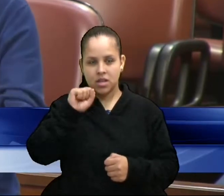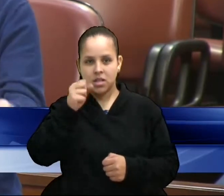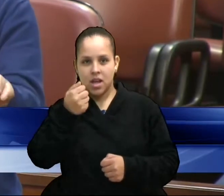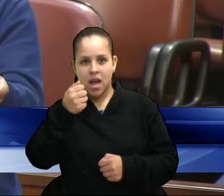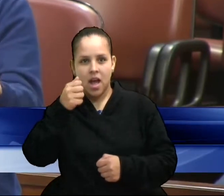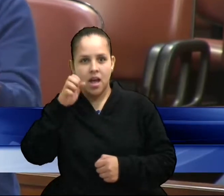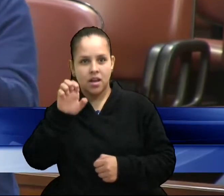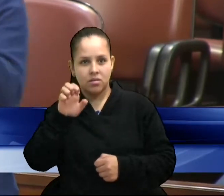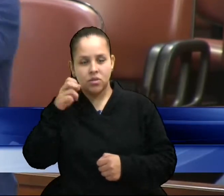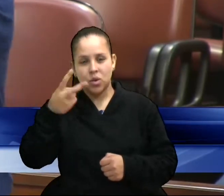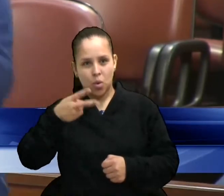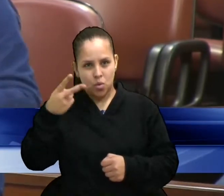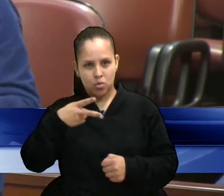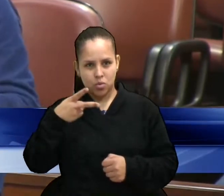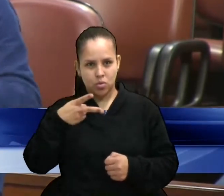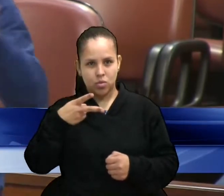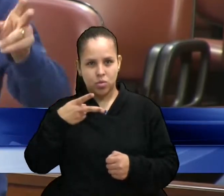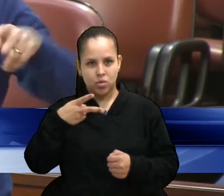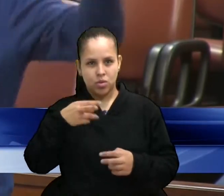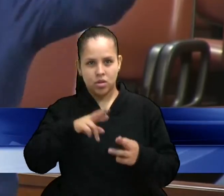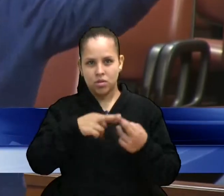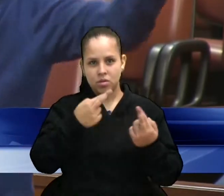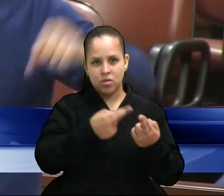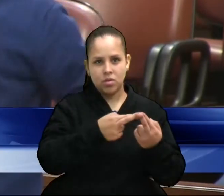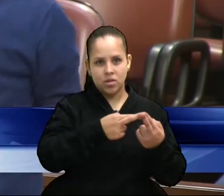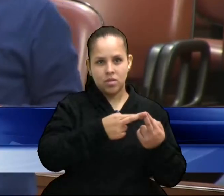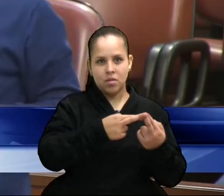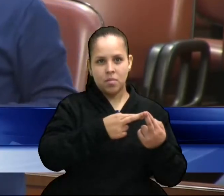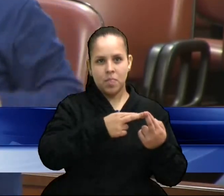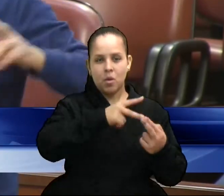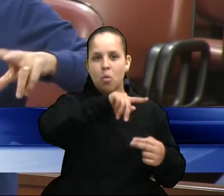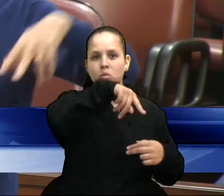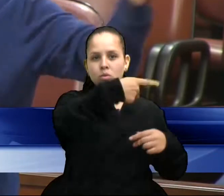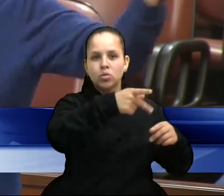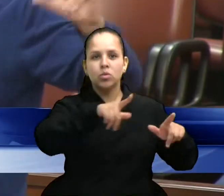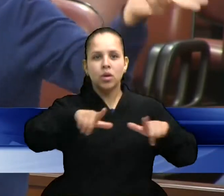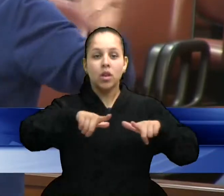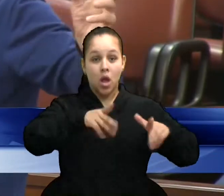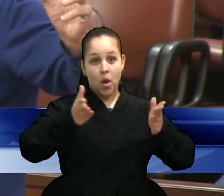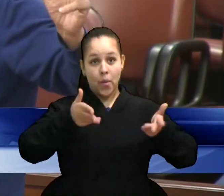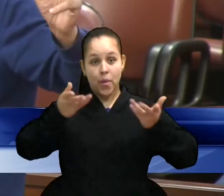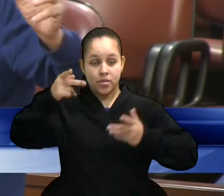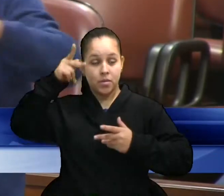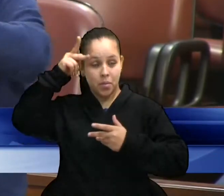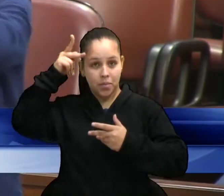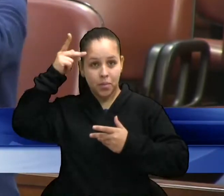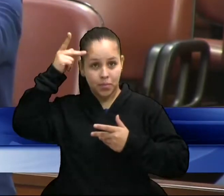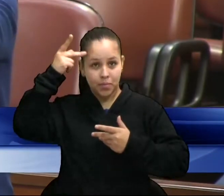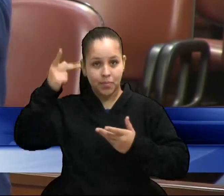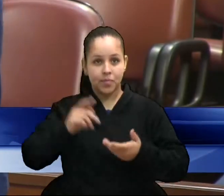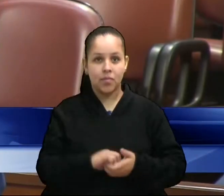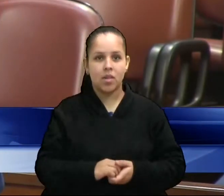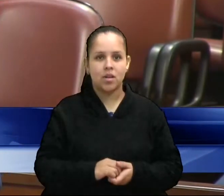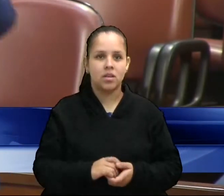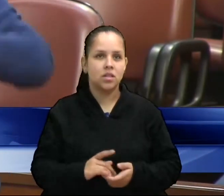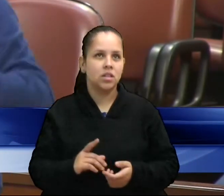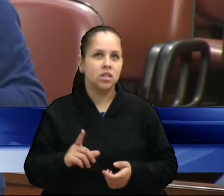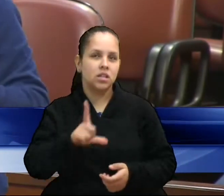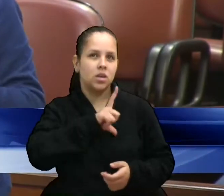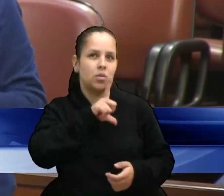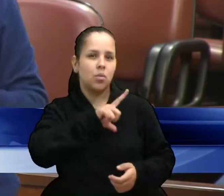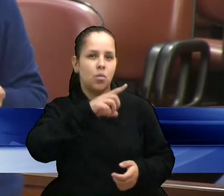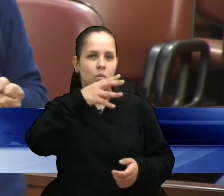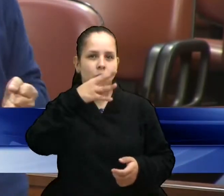o segundo, e esse evento foi levado para Curitiba e agora São Paulo. Ele é itinerante, São Paulo e Rio. Mas tivemos 400